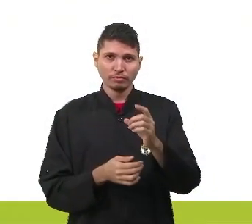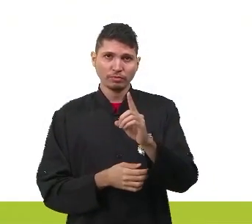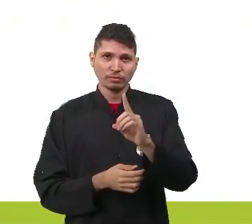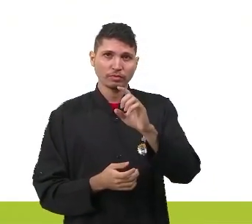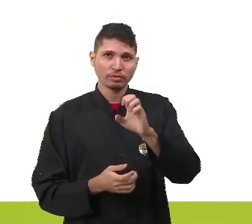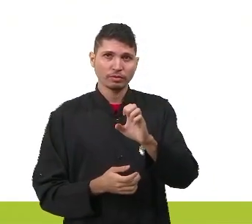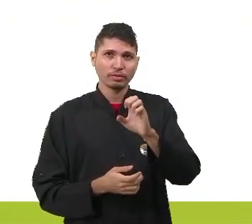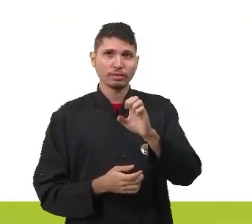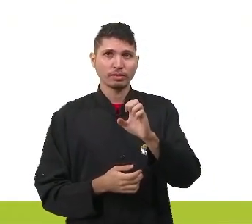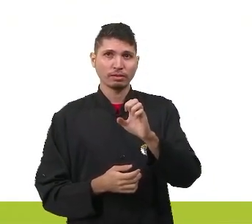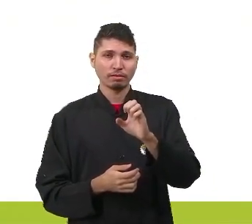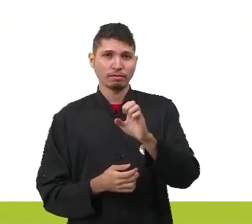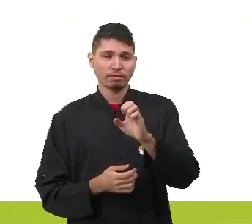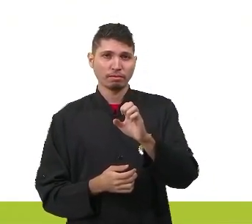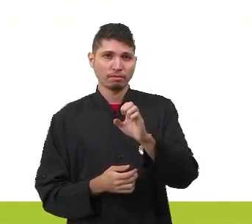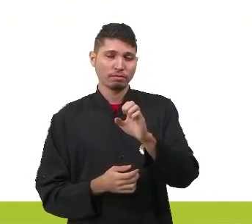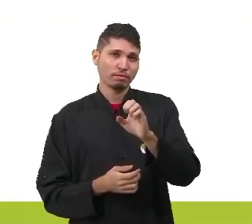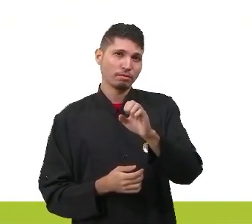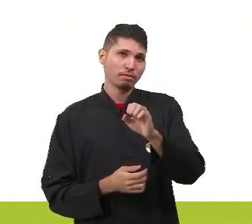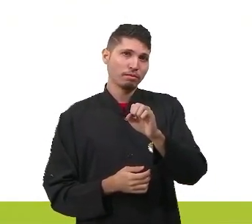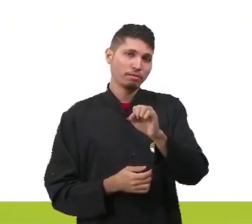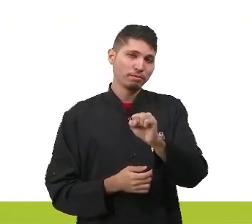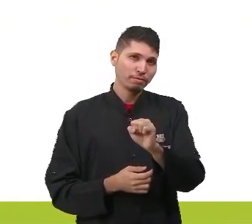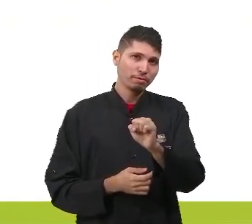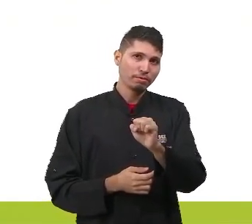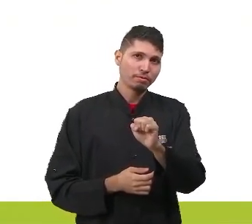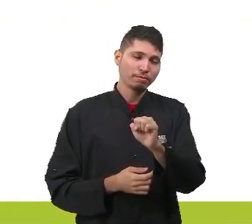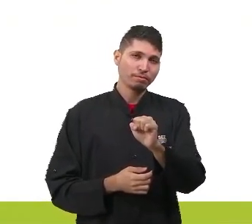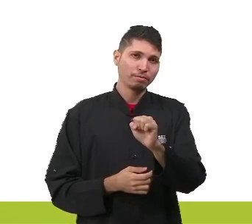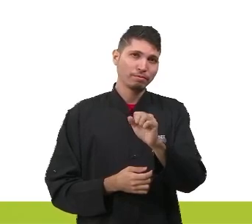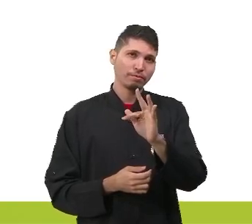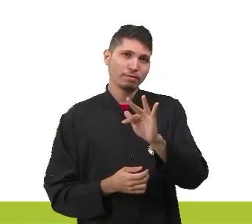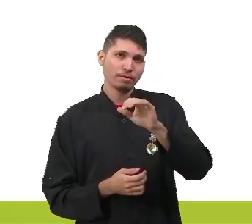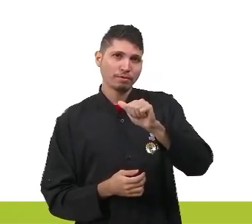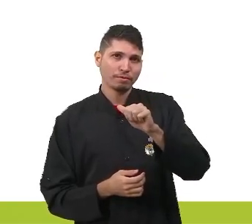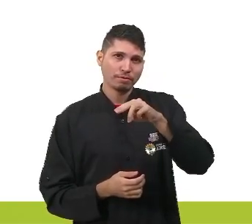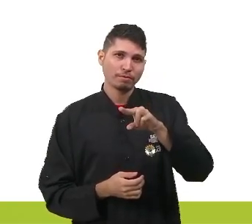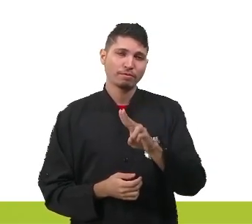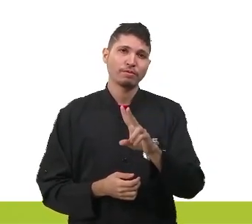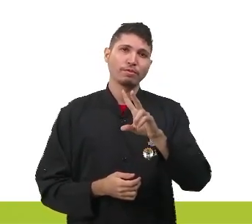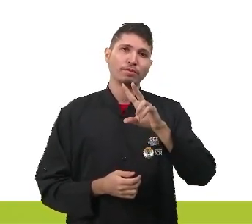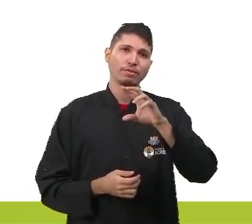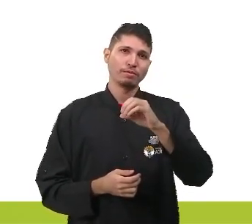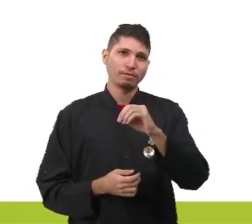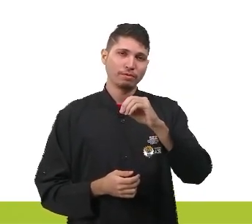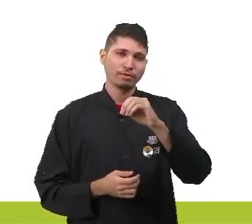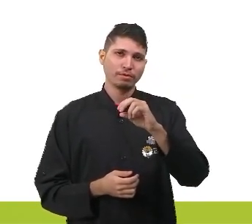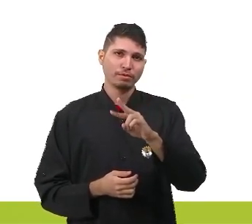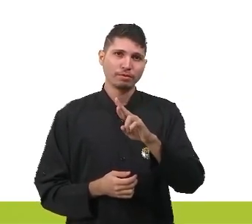o contrário, seria quando você tivesse mais compras do que vendas, porque aí você não teria um equilíbrio